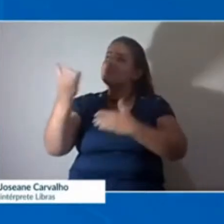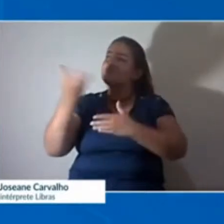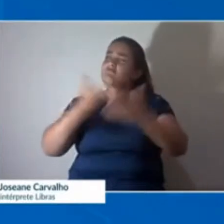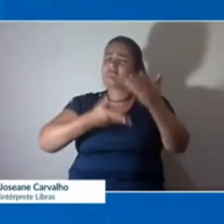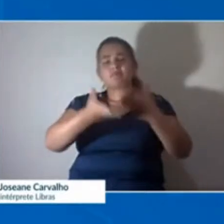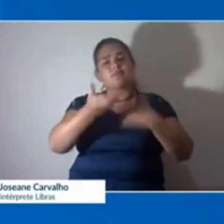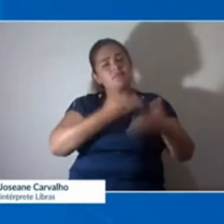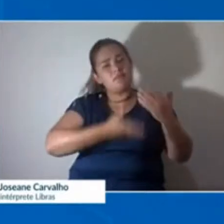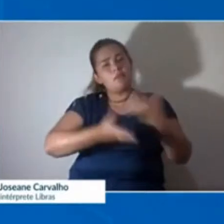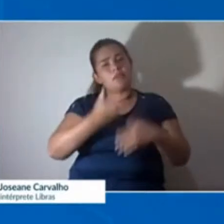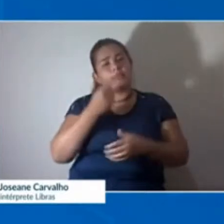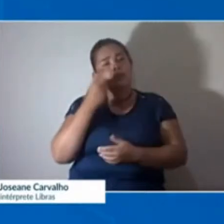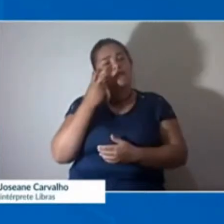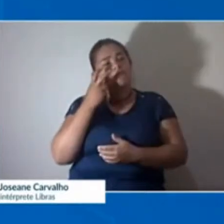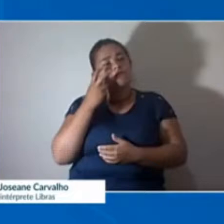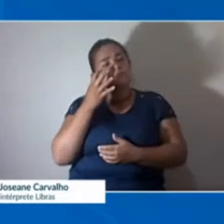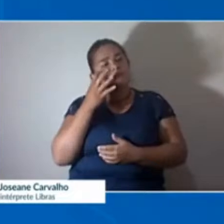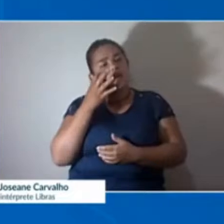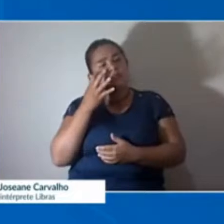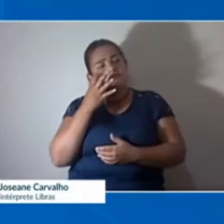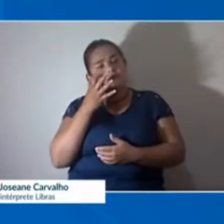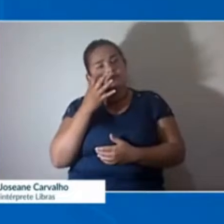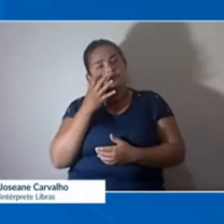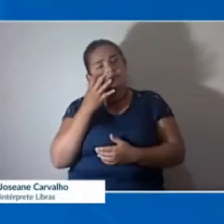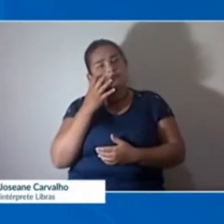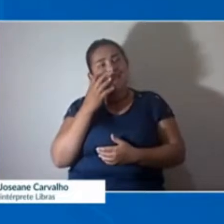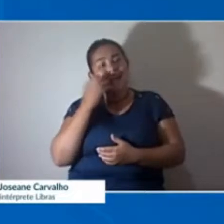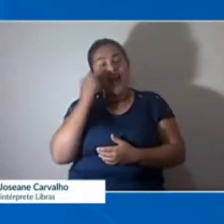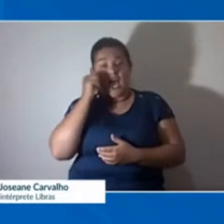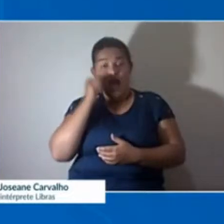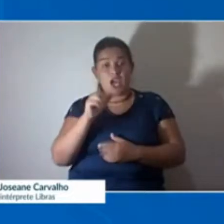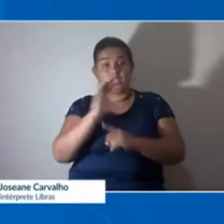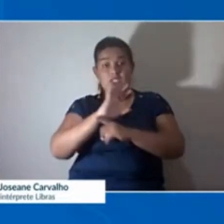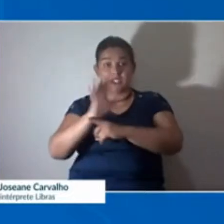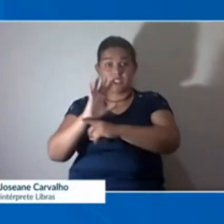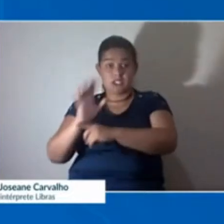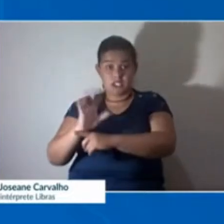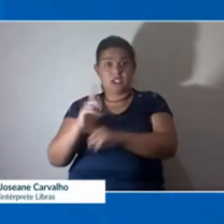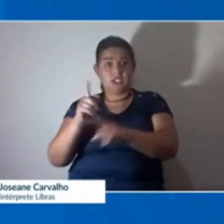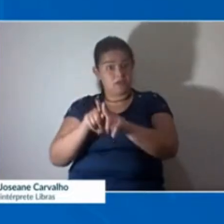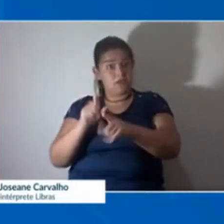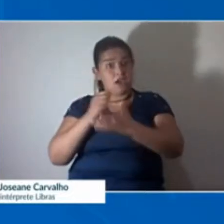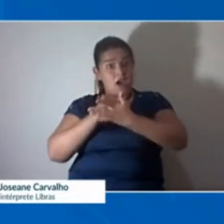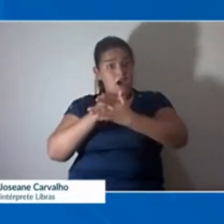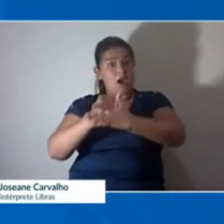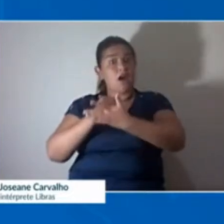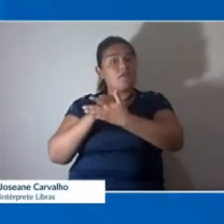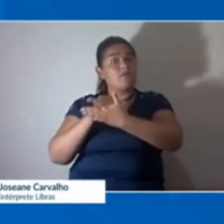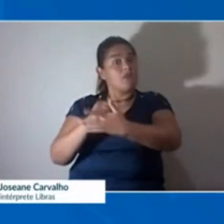temos observado? Que a Elas Fazem Cinema tem servido, inclusive, para